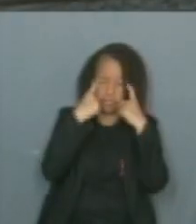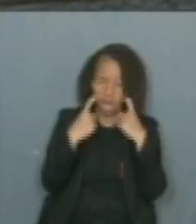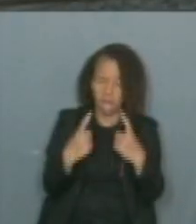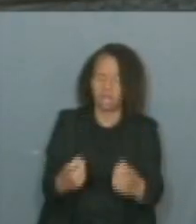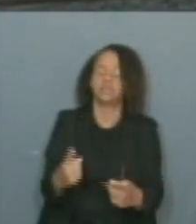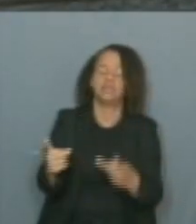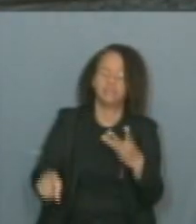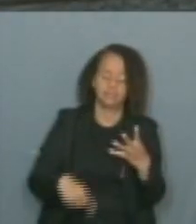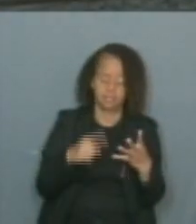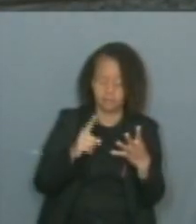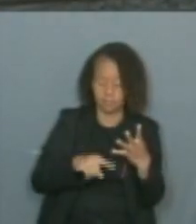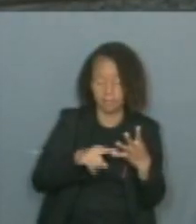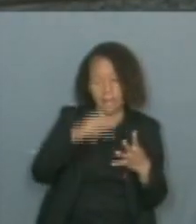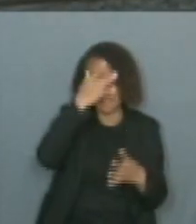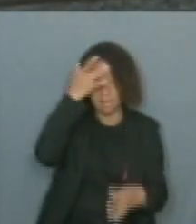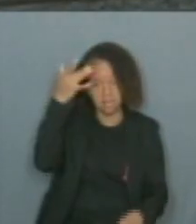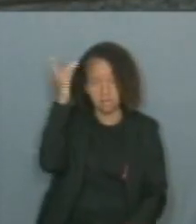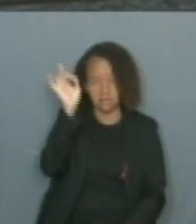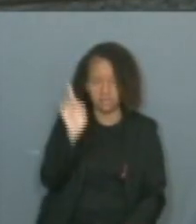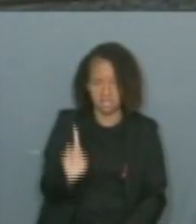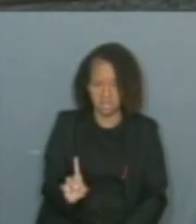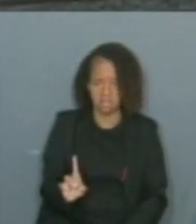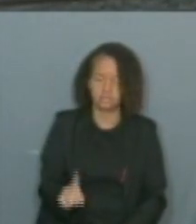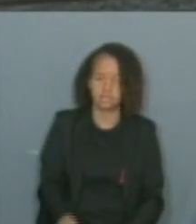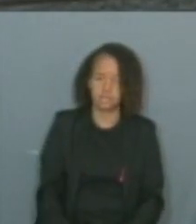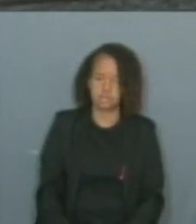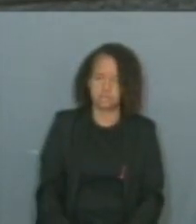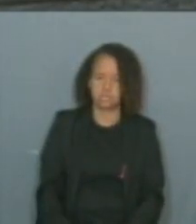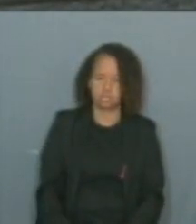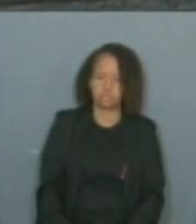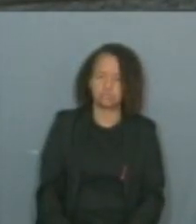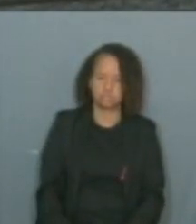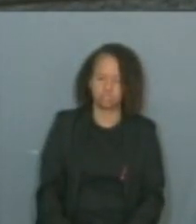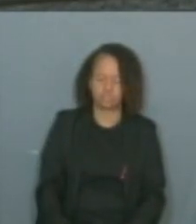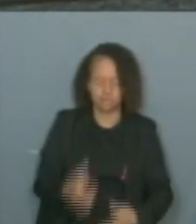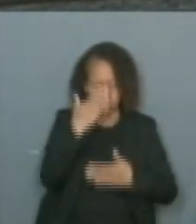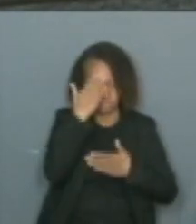violência, para as pessoas com deficiência. E é isso. Muito obrigada.